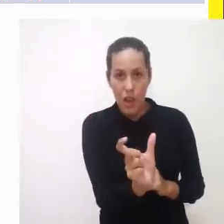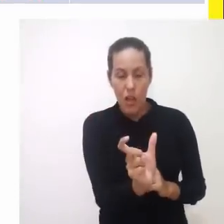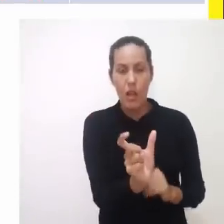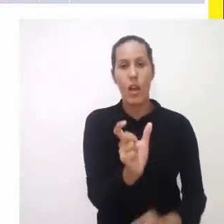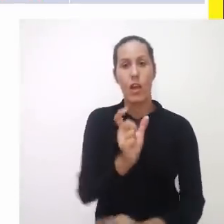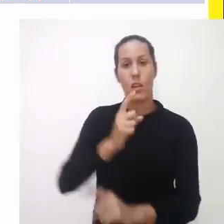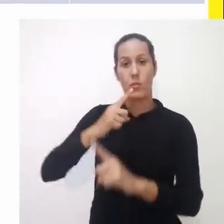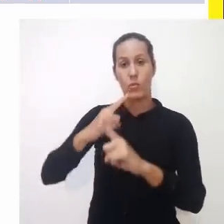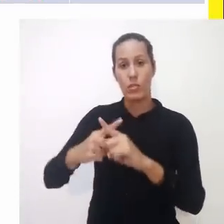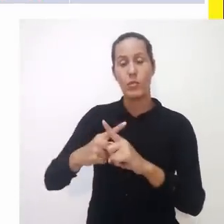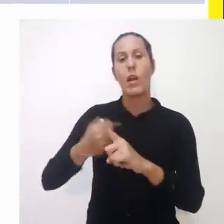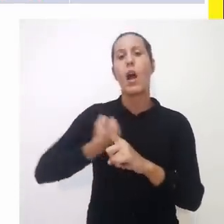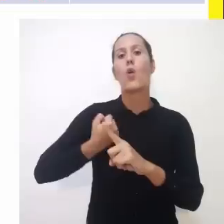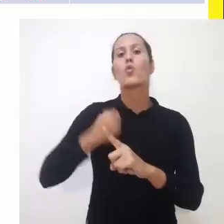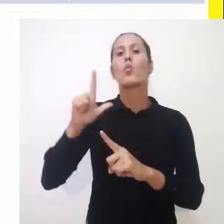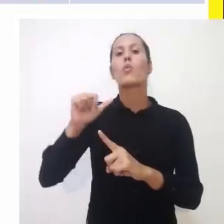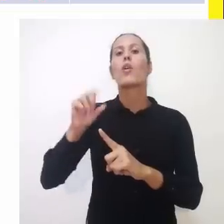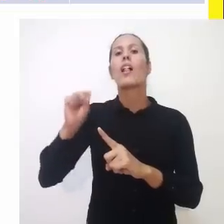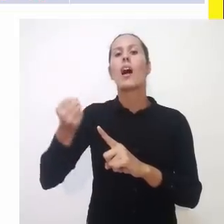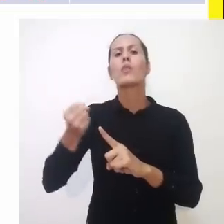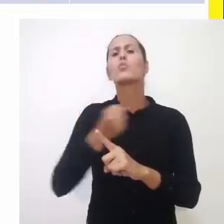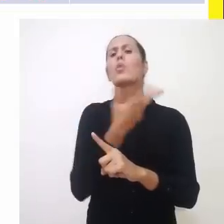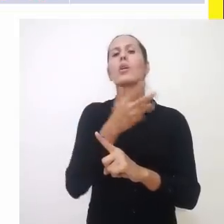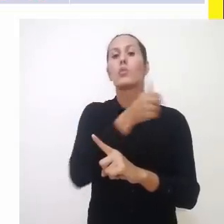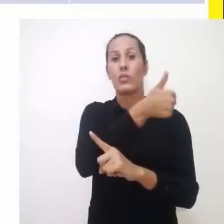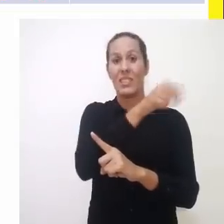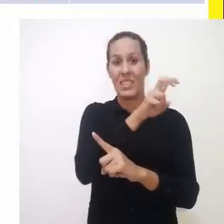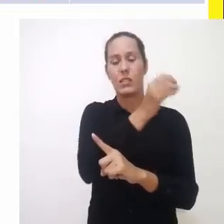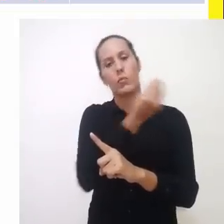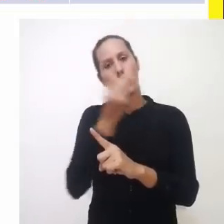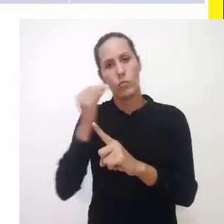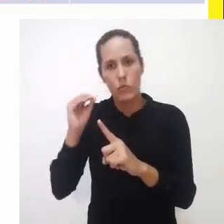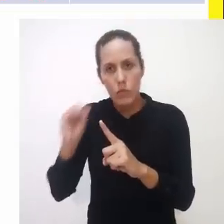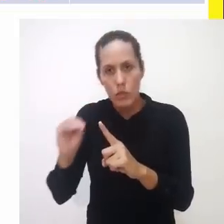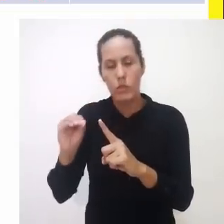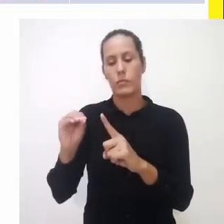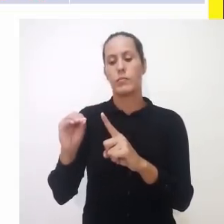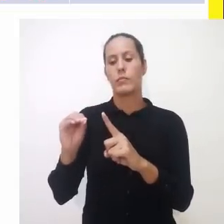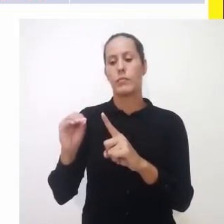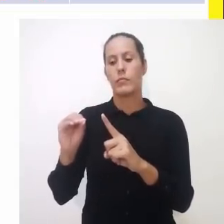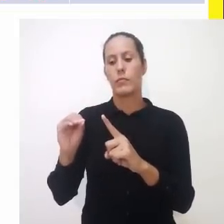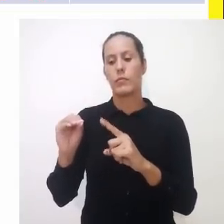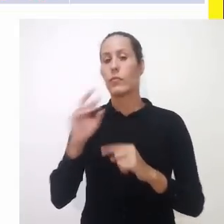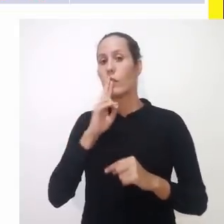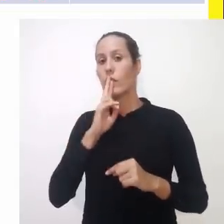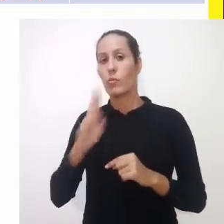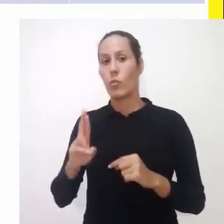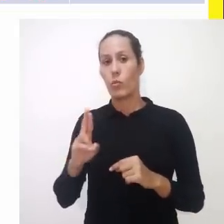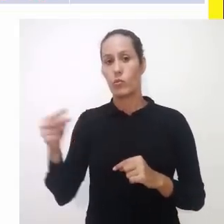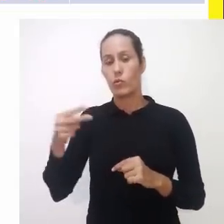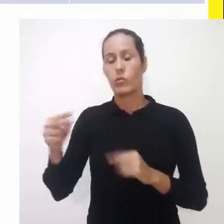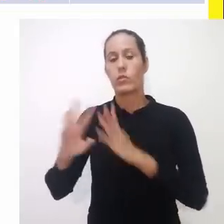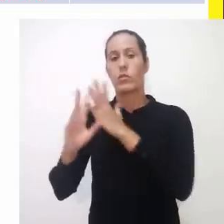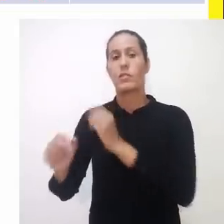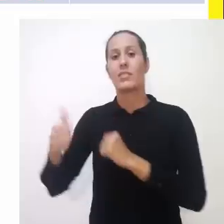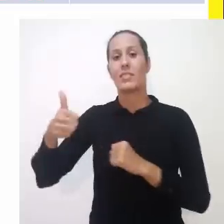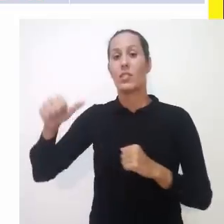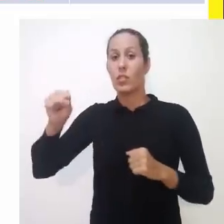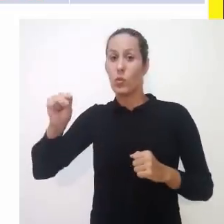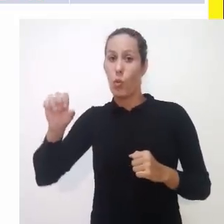por um número de lados. Então se tem 15 lados, será 12 vezes 15, que é